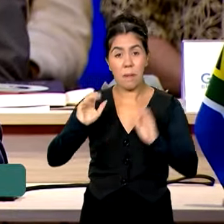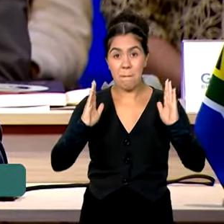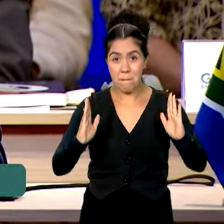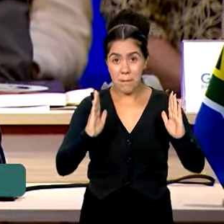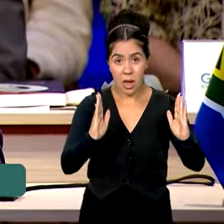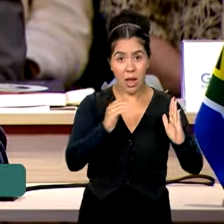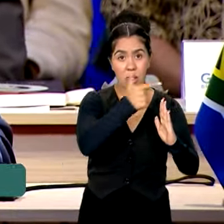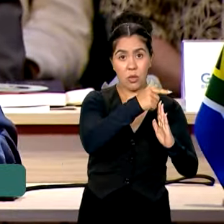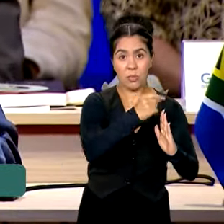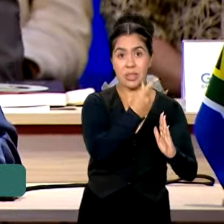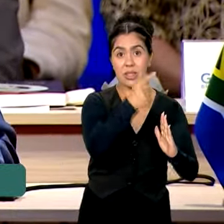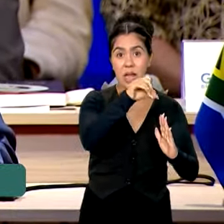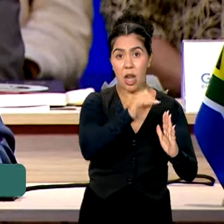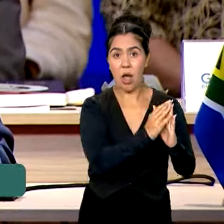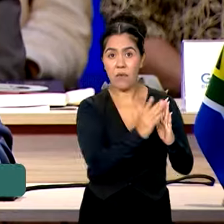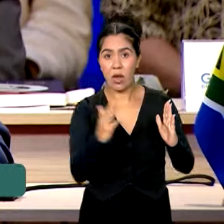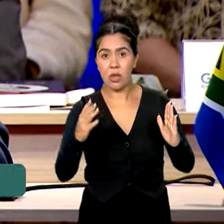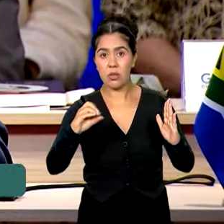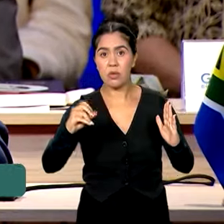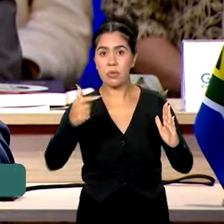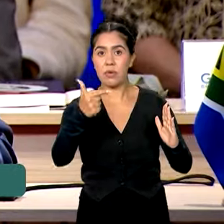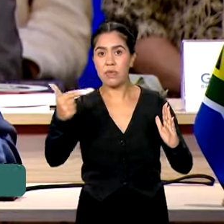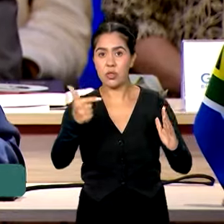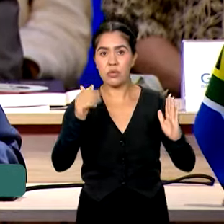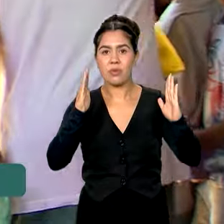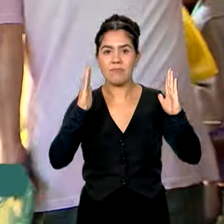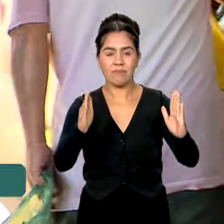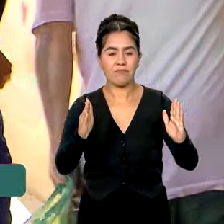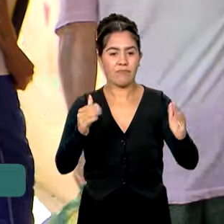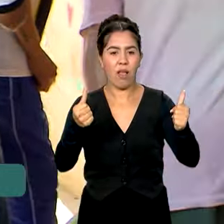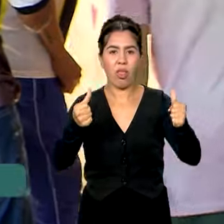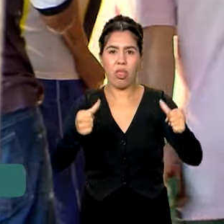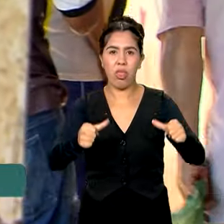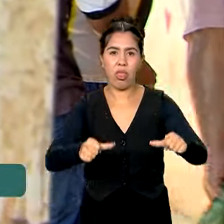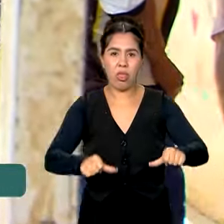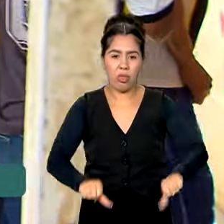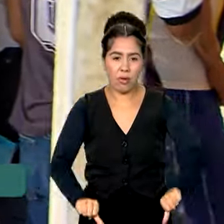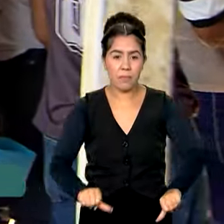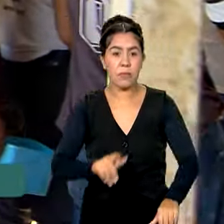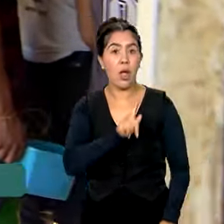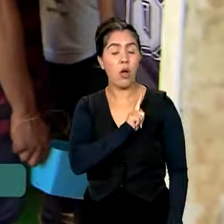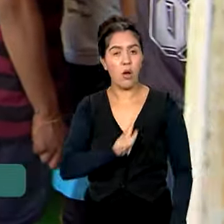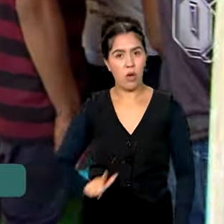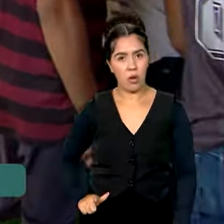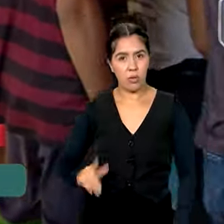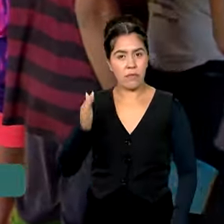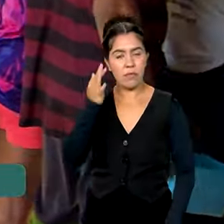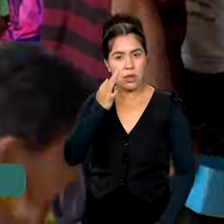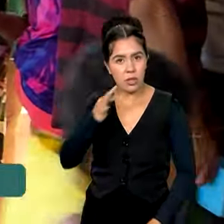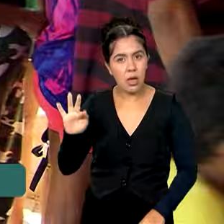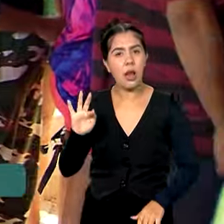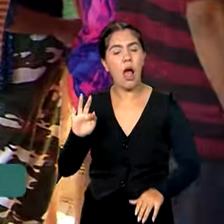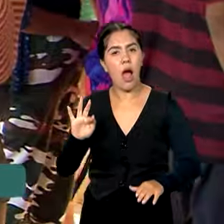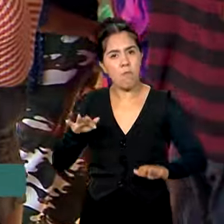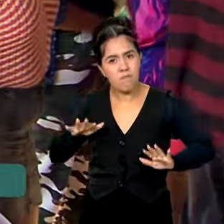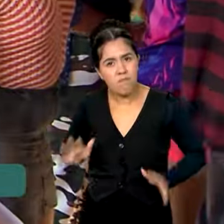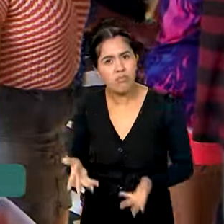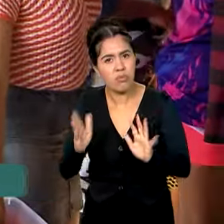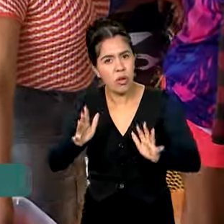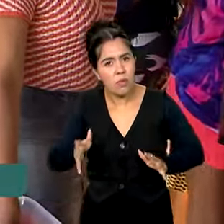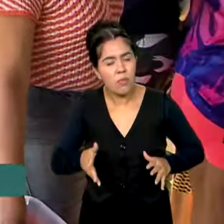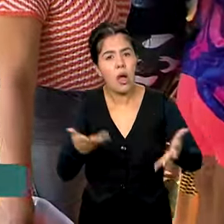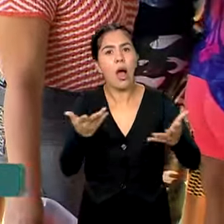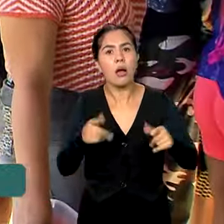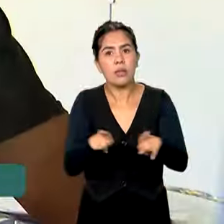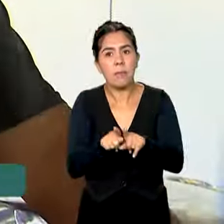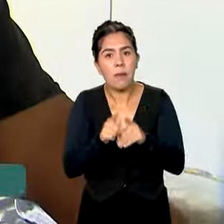e 2022, voltou à condição. Para o governo federal, o resgate e a ampliação das